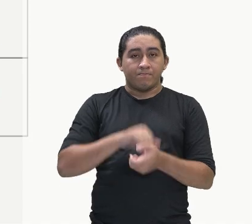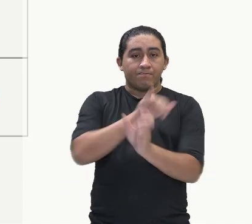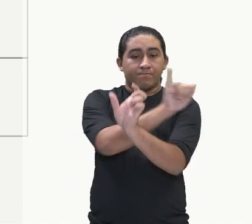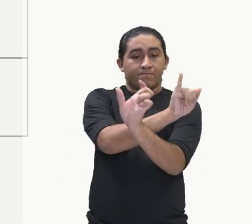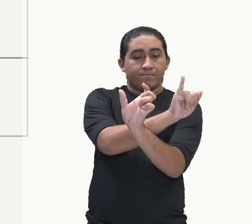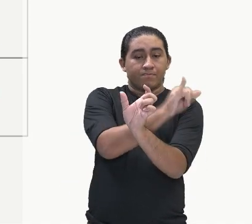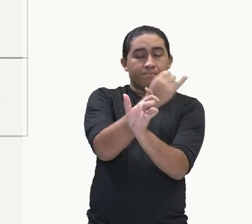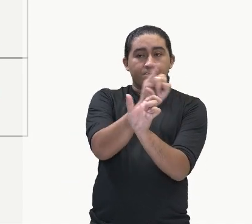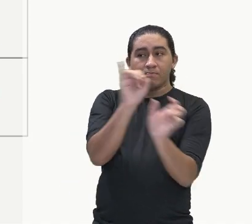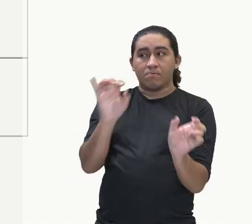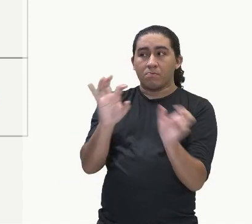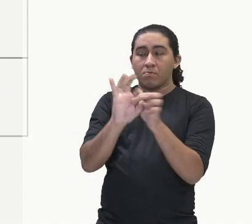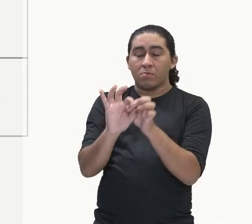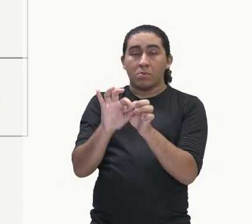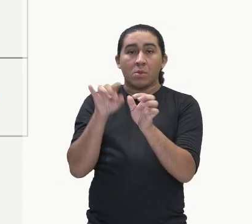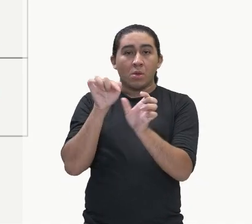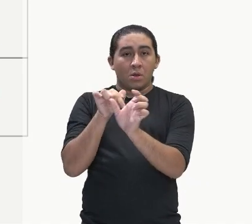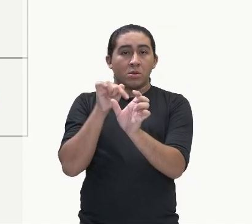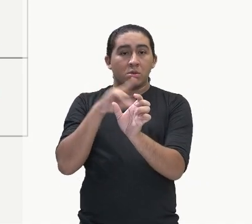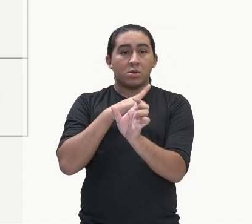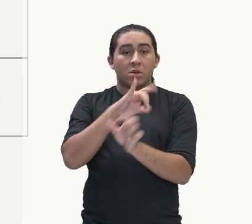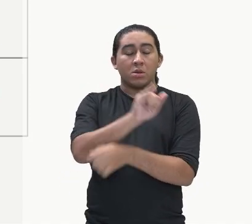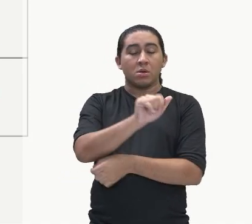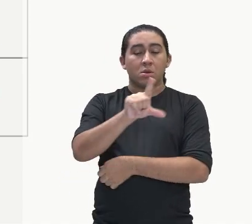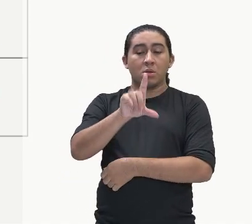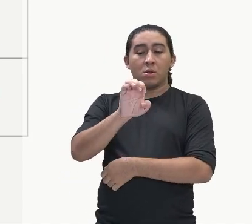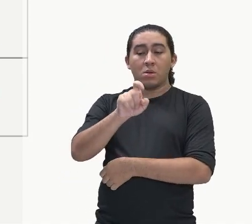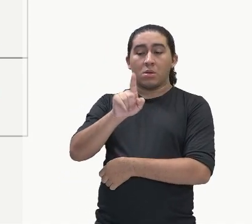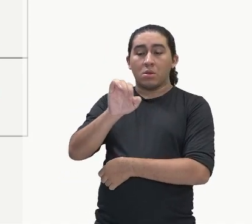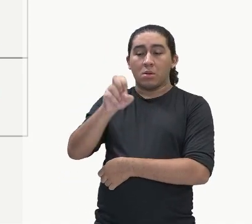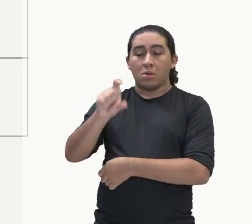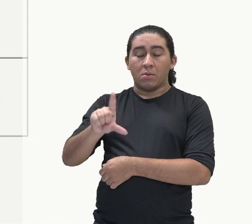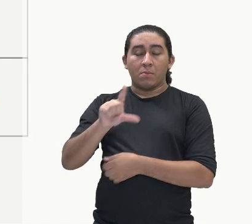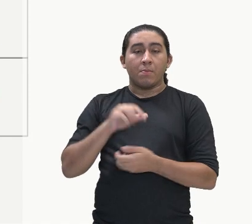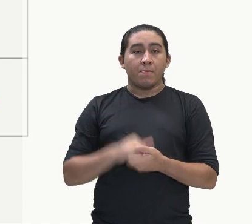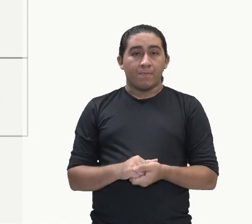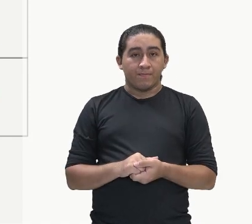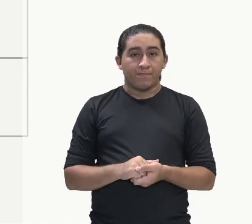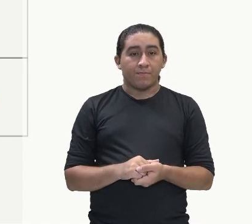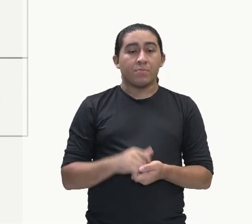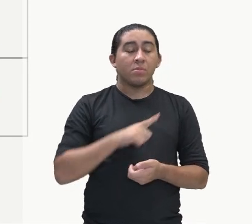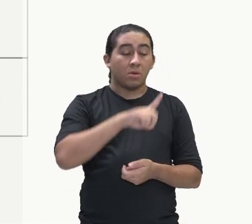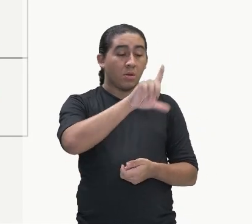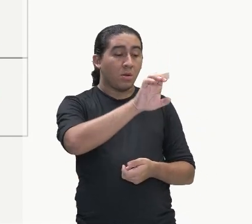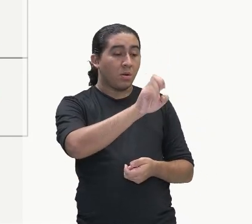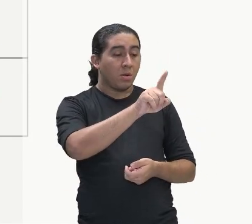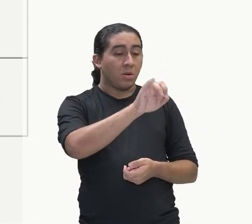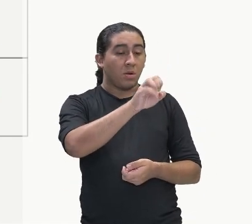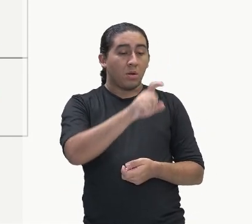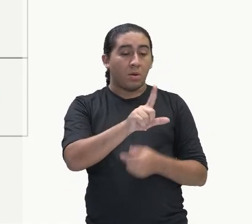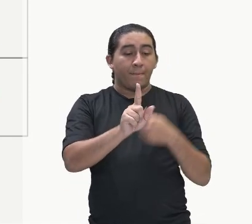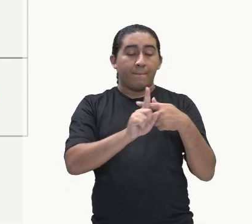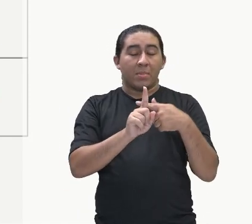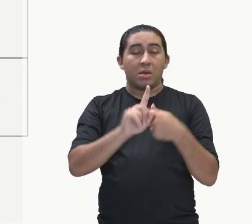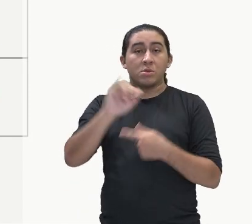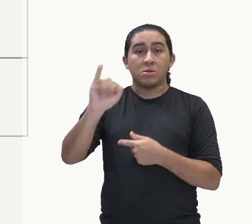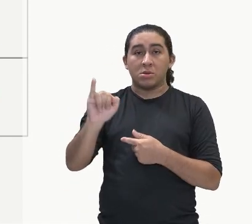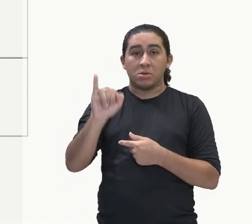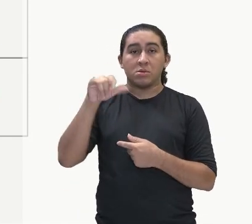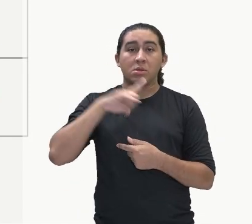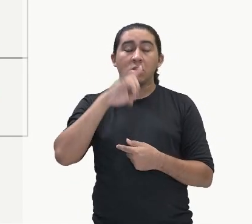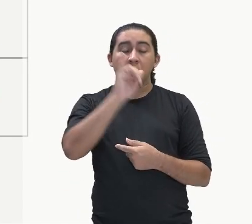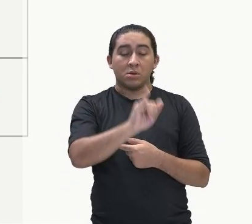ligado ao radical forma ilegal, né? Tem uma coisa que é legal e com acréscimo do prefixo